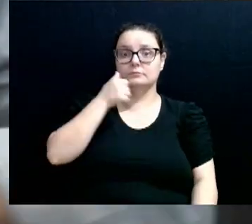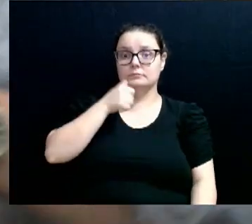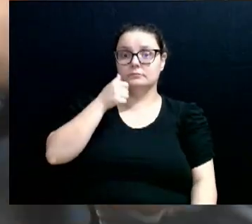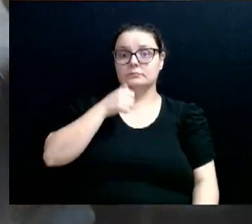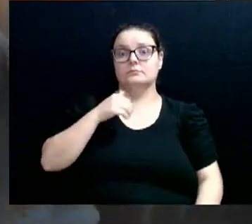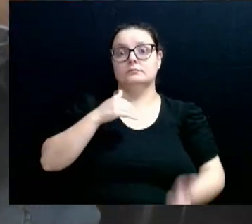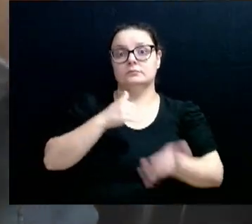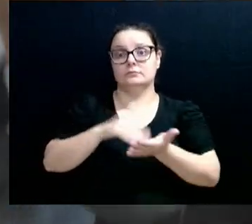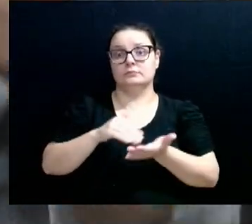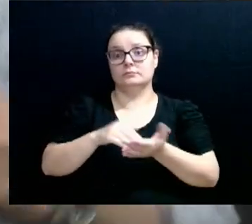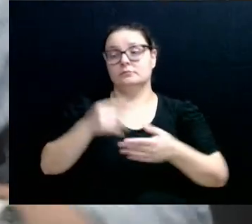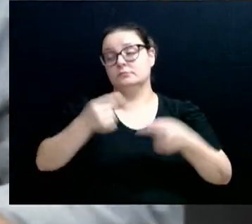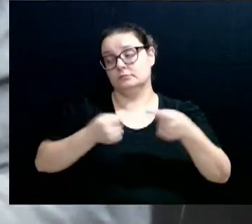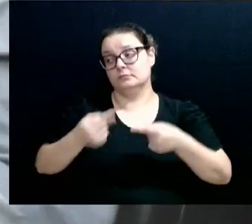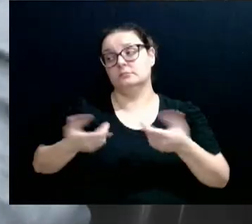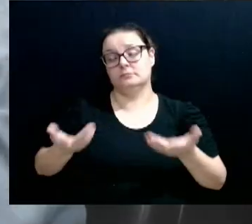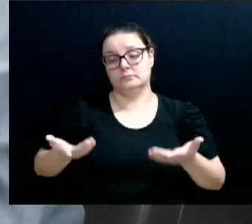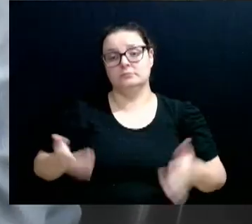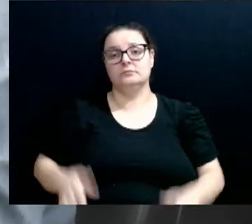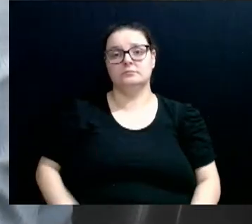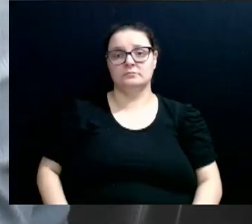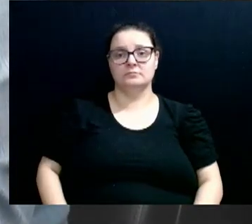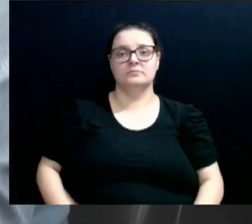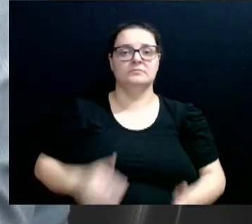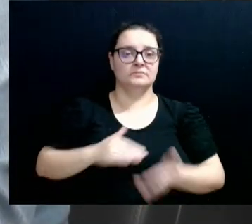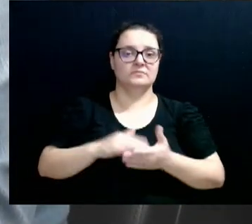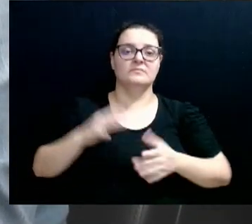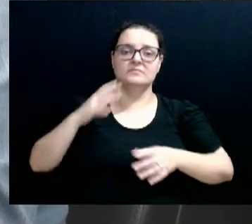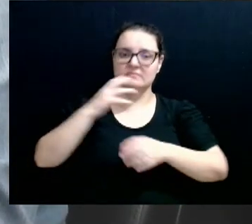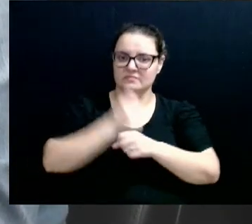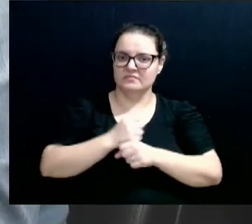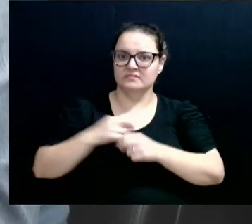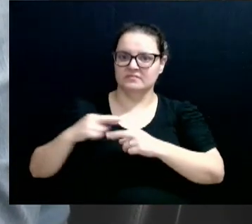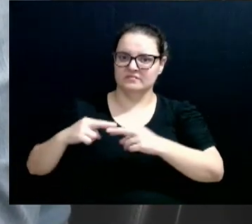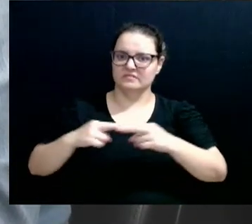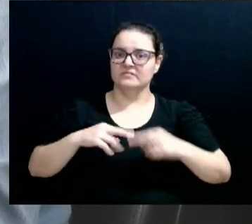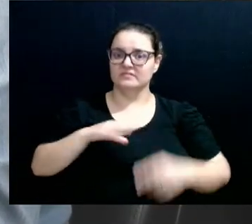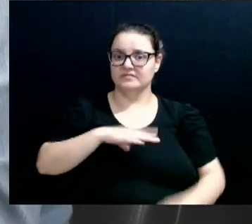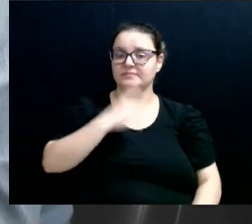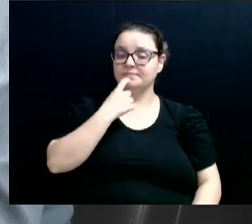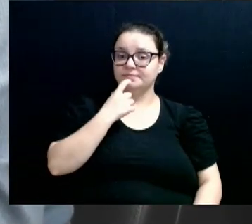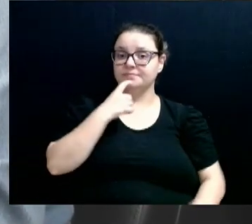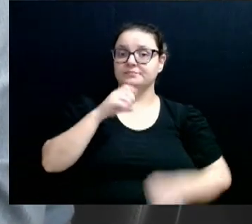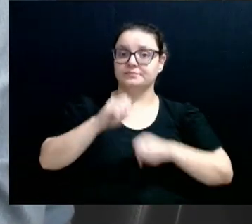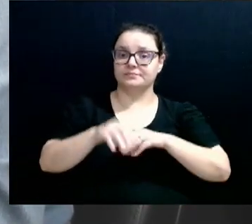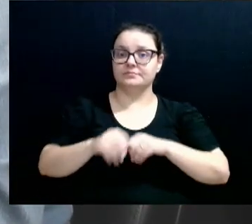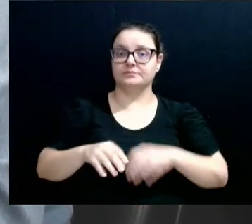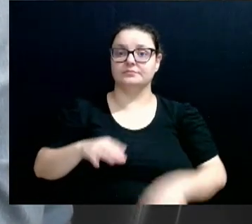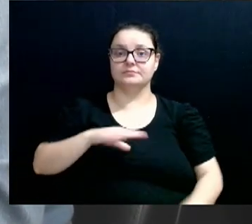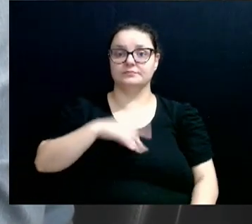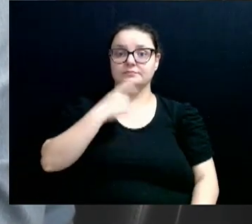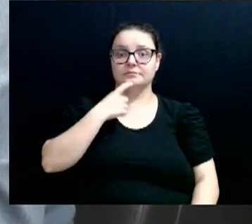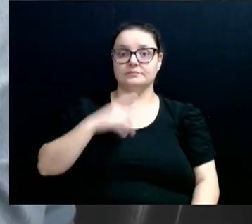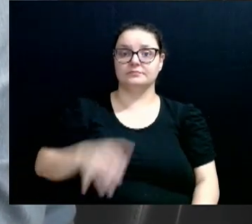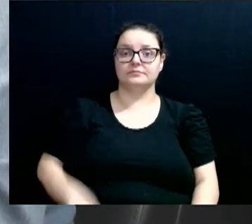discute, a Secretaria como um todo, a rede municipal de ensino de Campinas, ela é